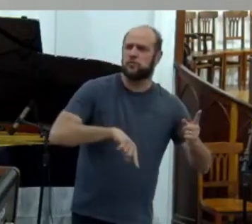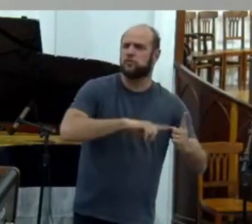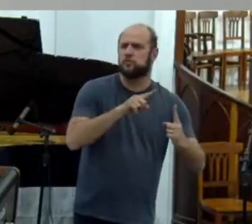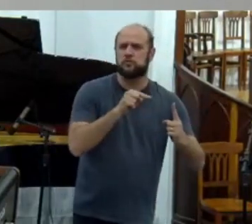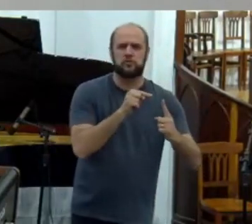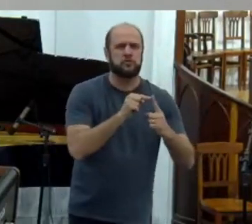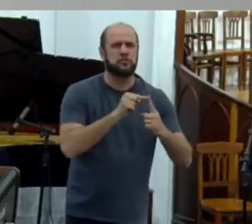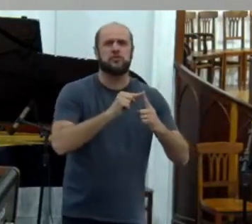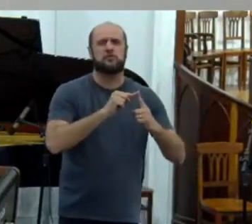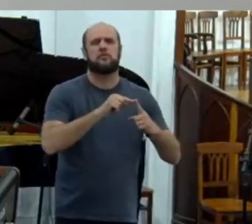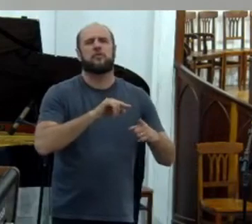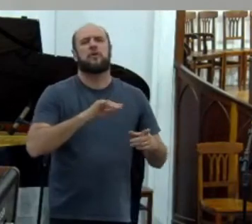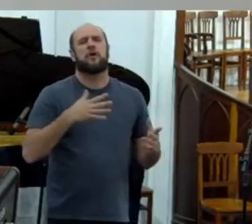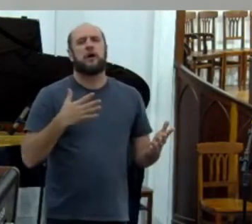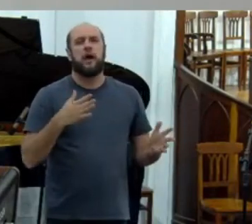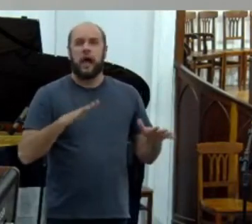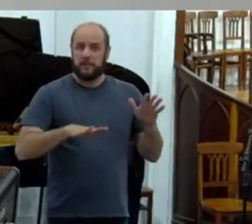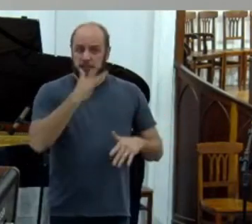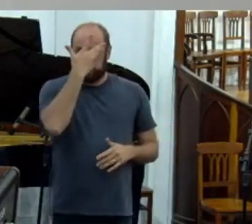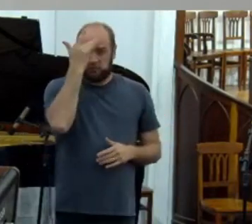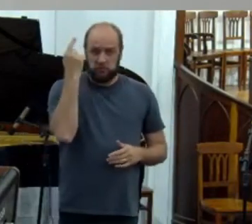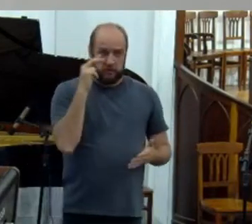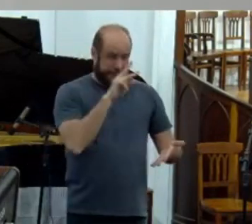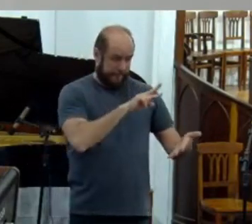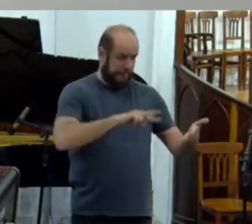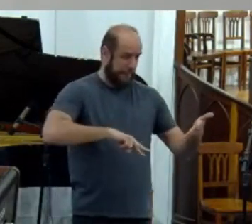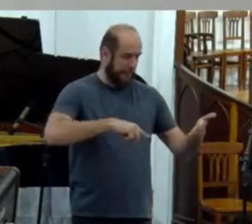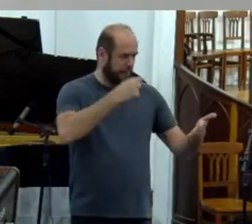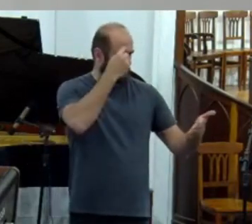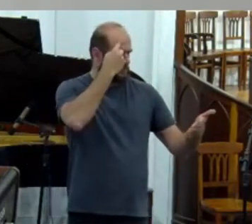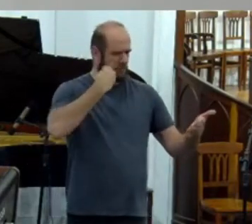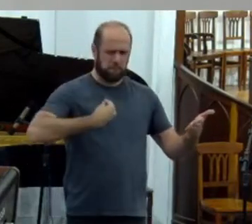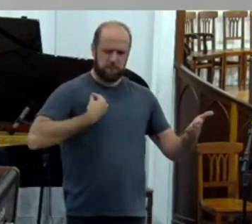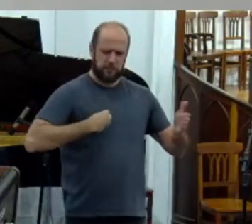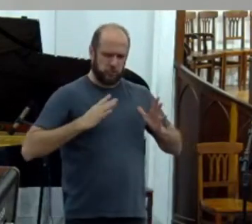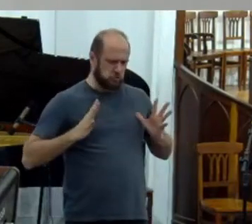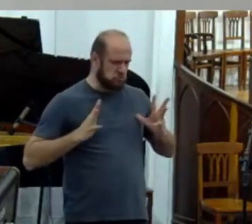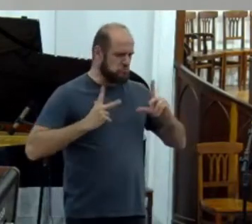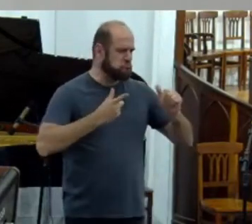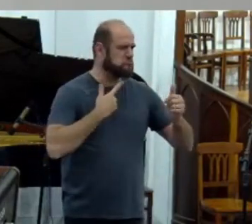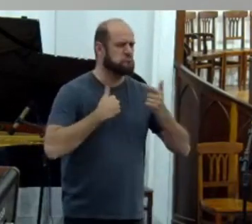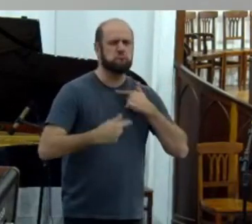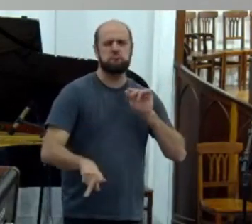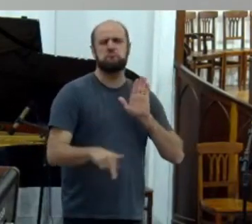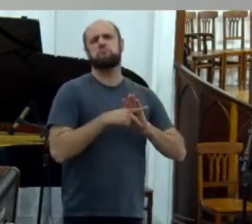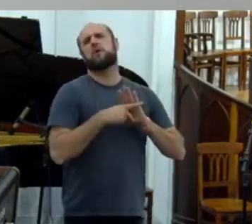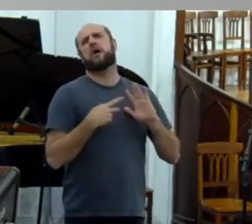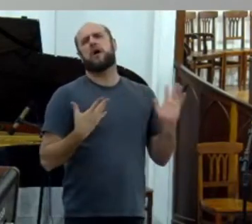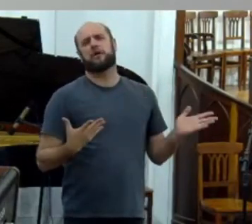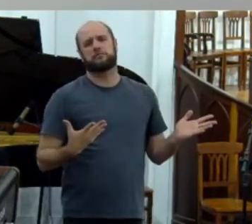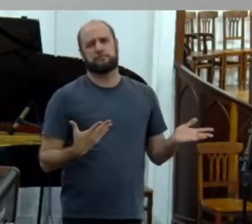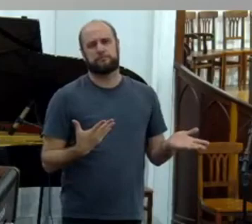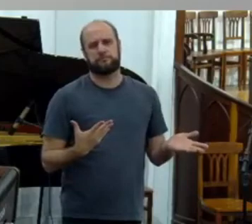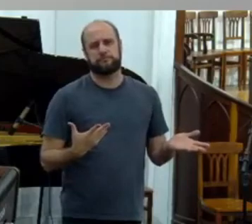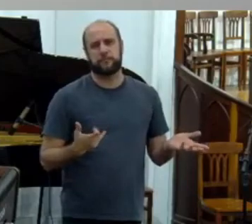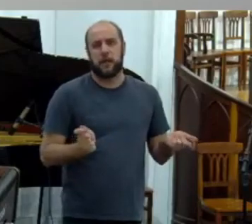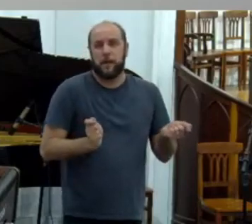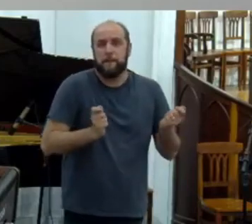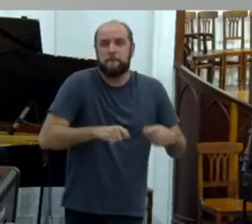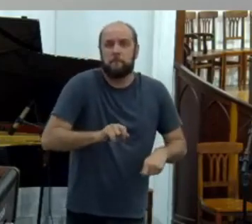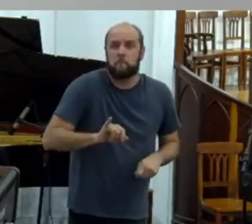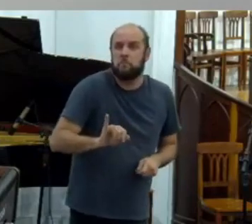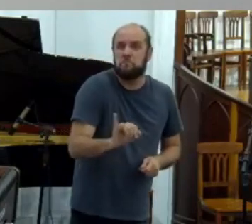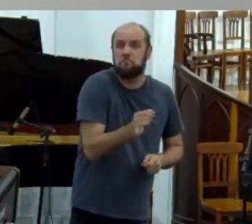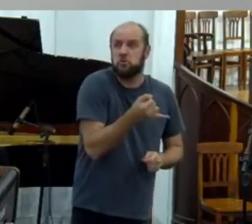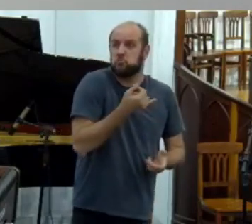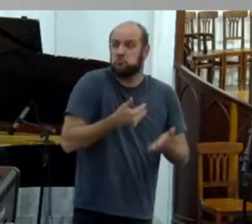propósito debaixo do sol, que muitos acreditam que então poderão viver todas as coisas que quiserem nessa vida. Poderão aproveitar